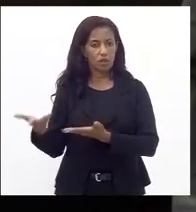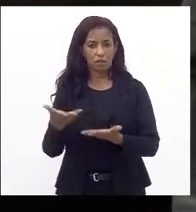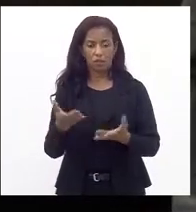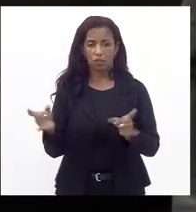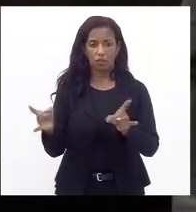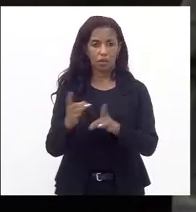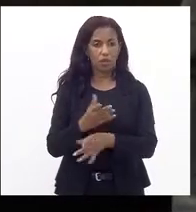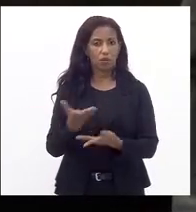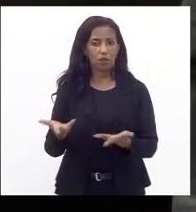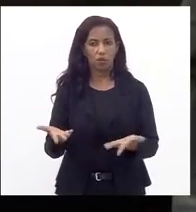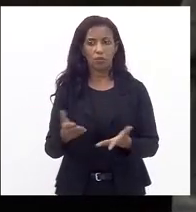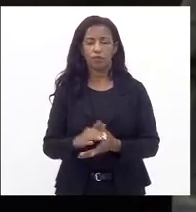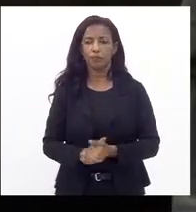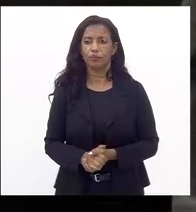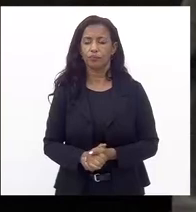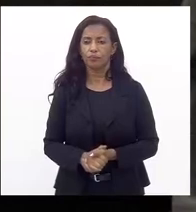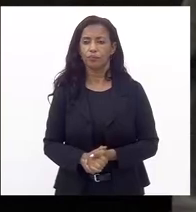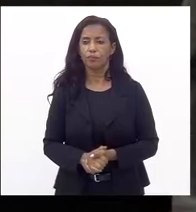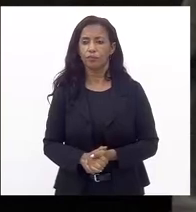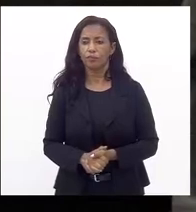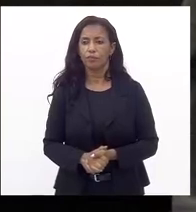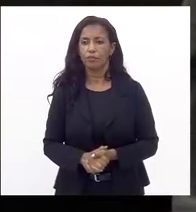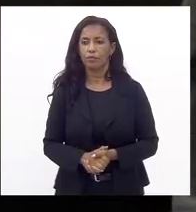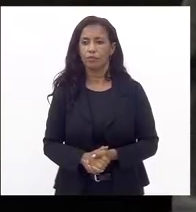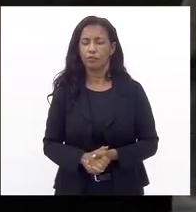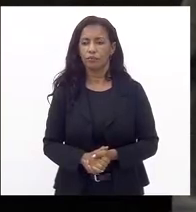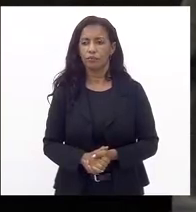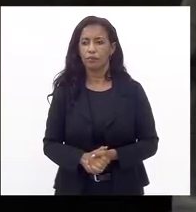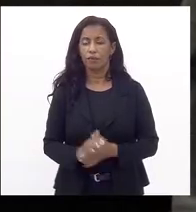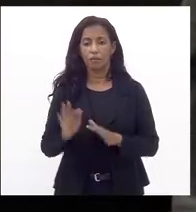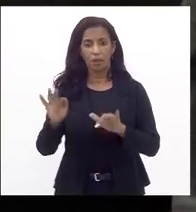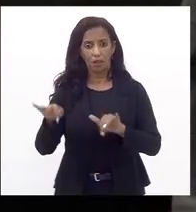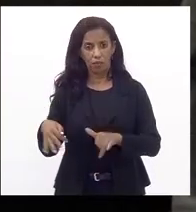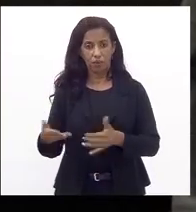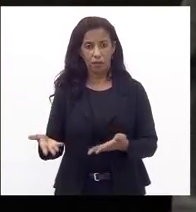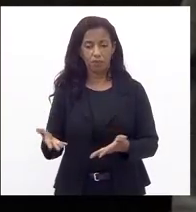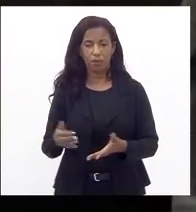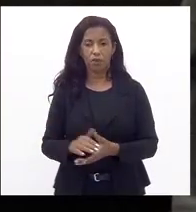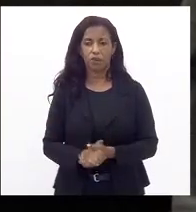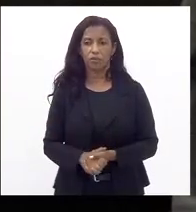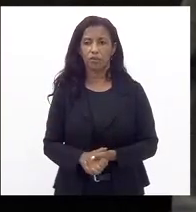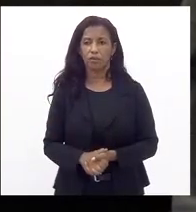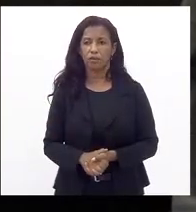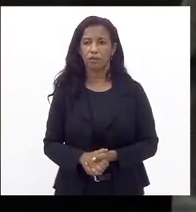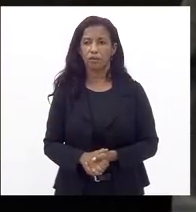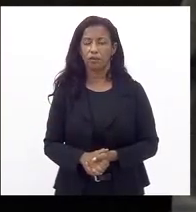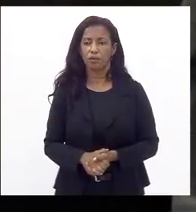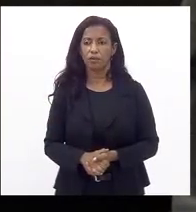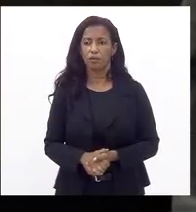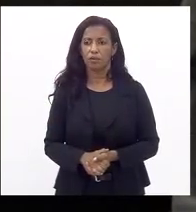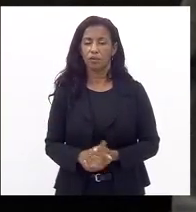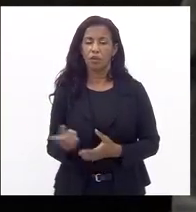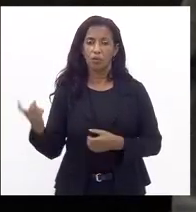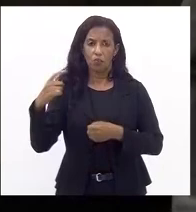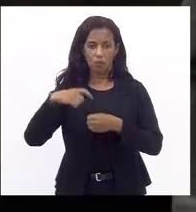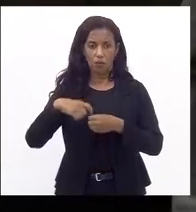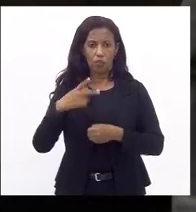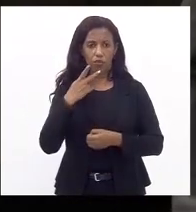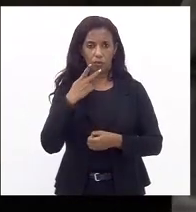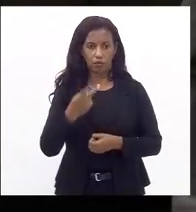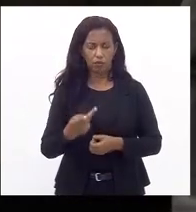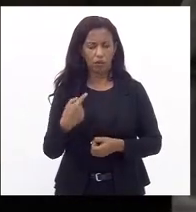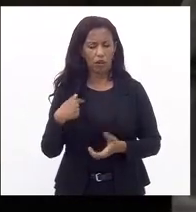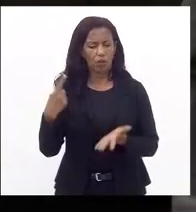estaria concluída como o foi e finalmente o presidente eu volto a dizer